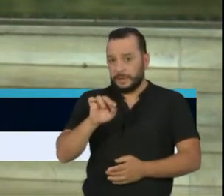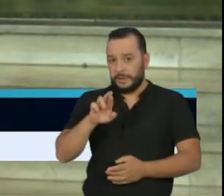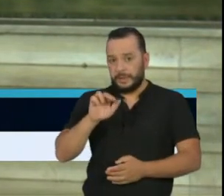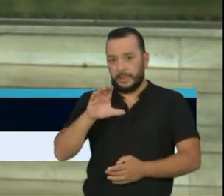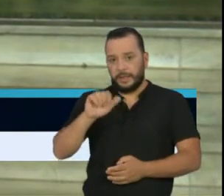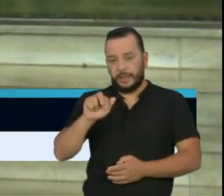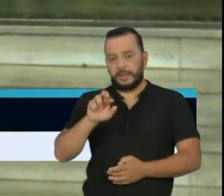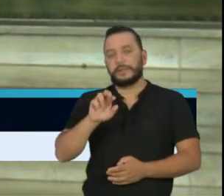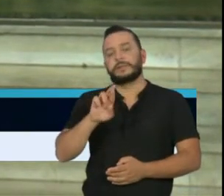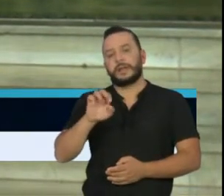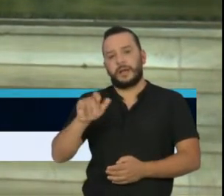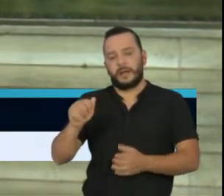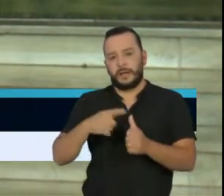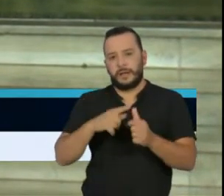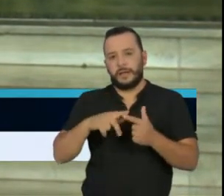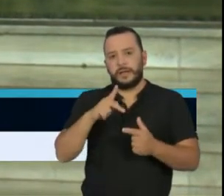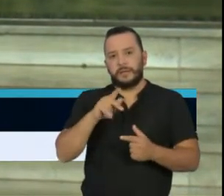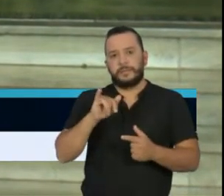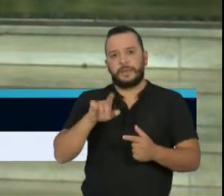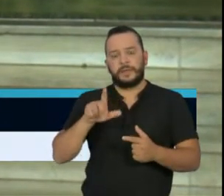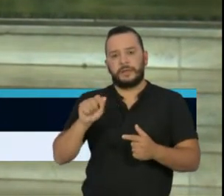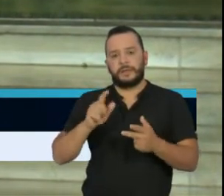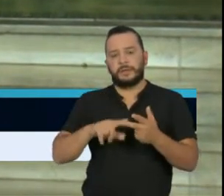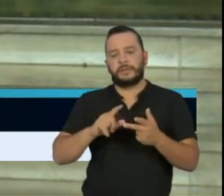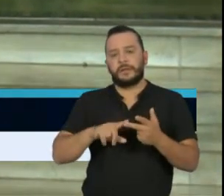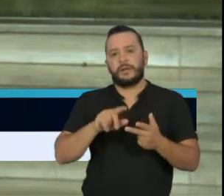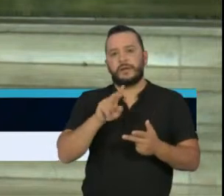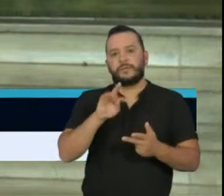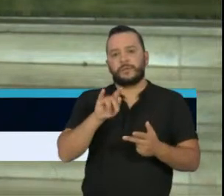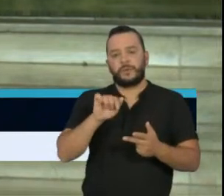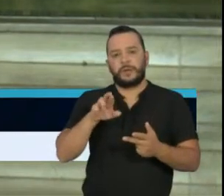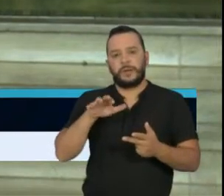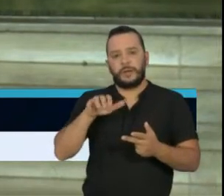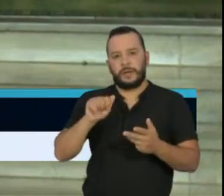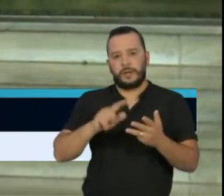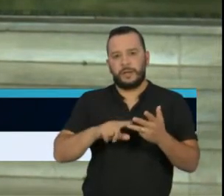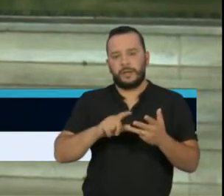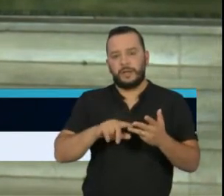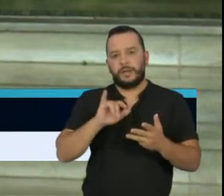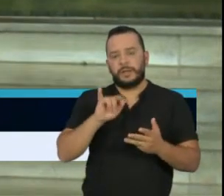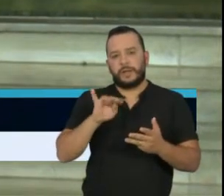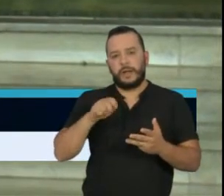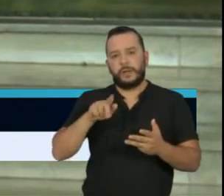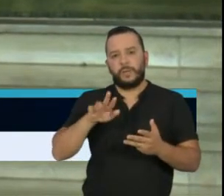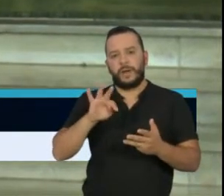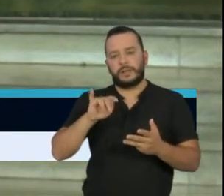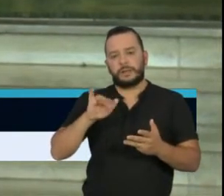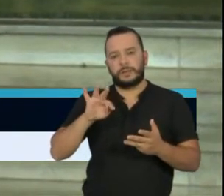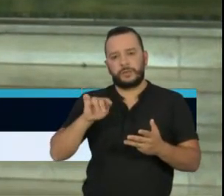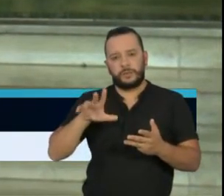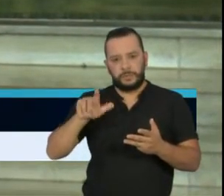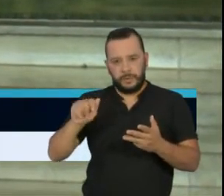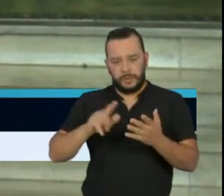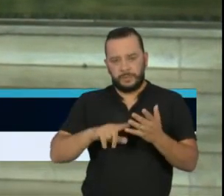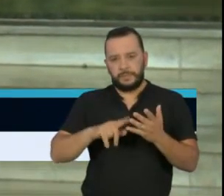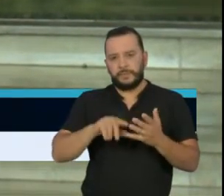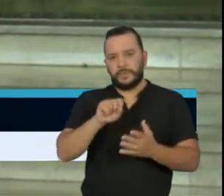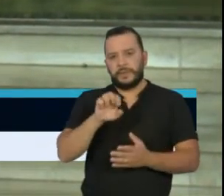64%. Pindamonhangaba, Votuporanga, Itaquaquecetuba e Sertãozinho, com